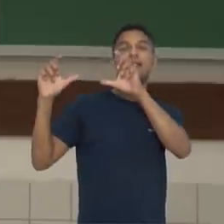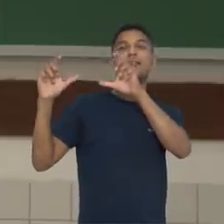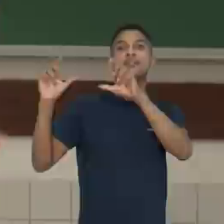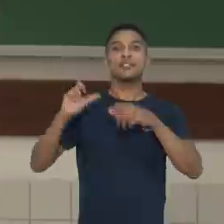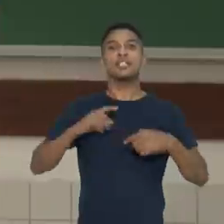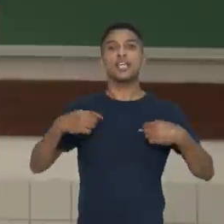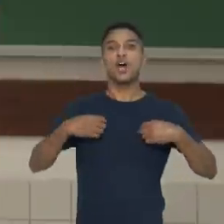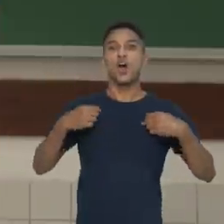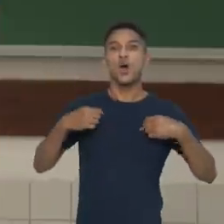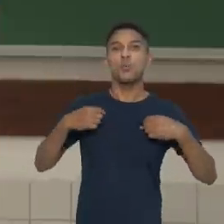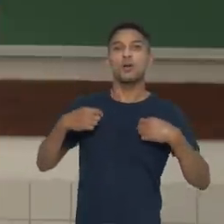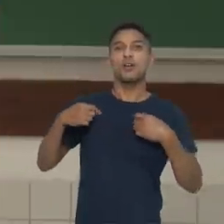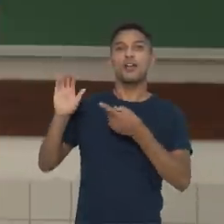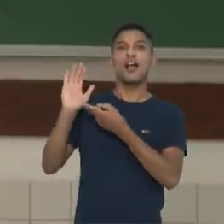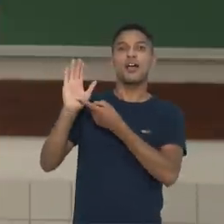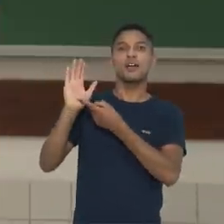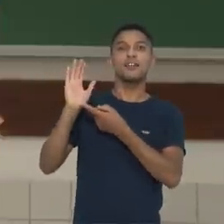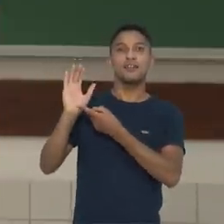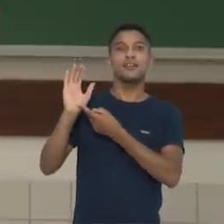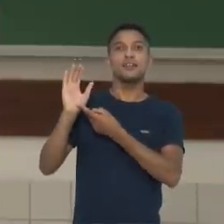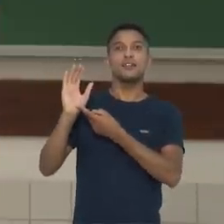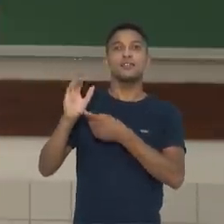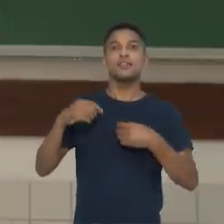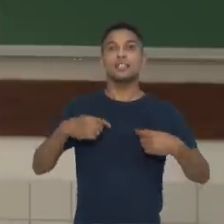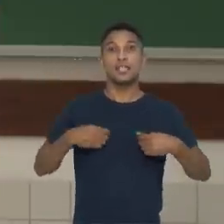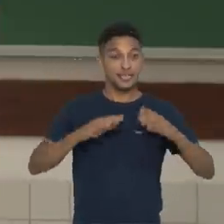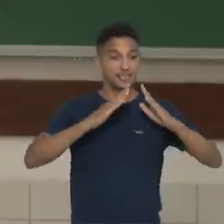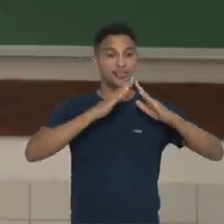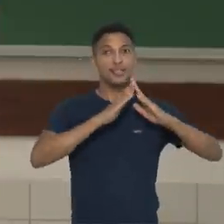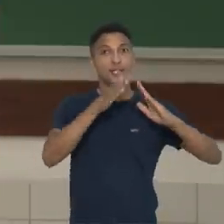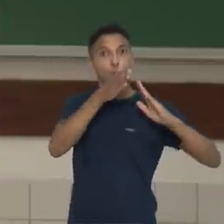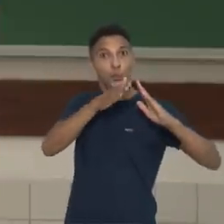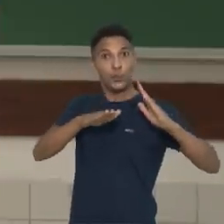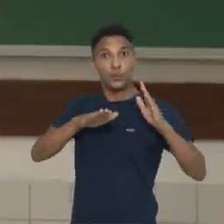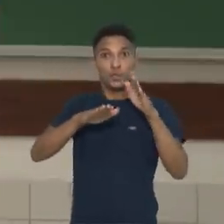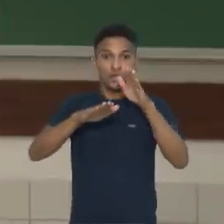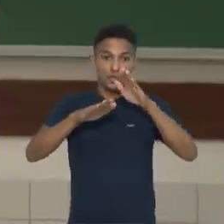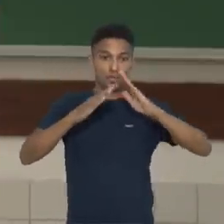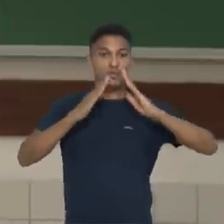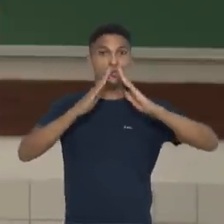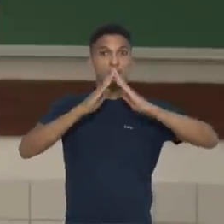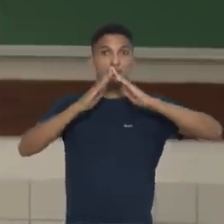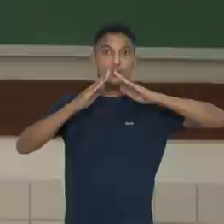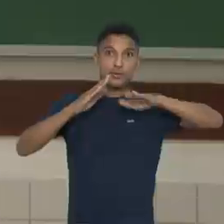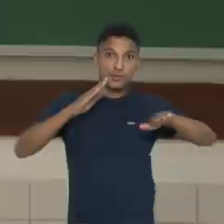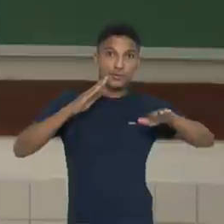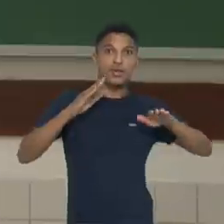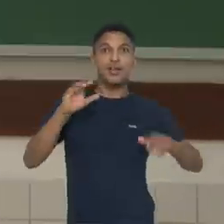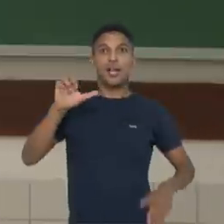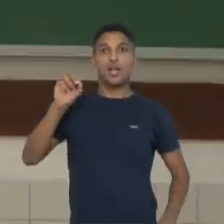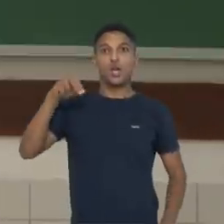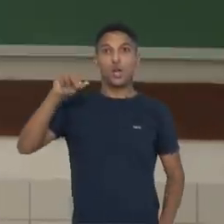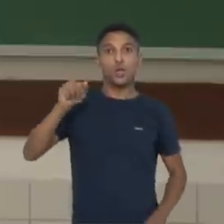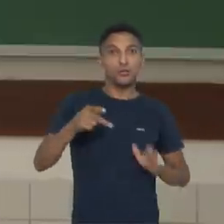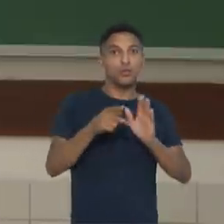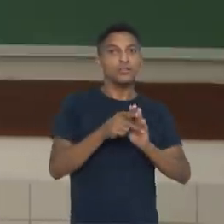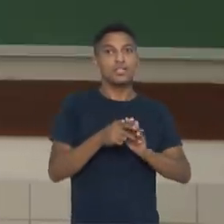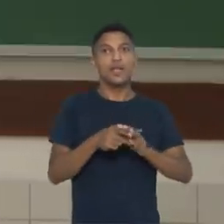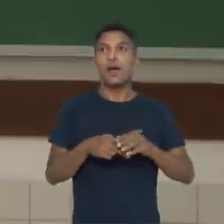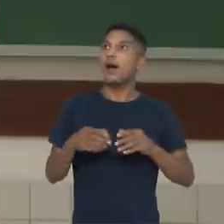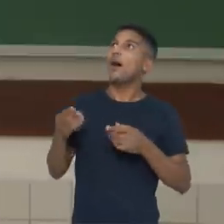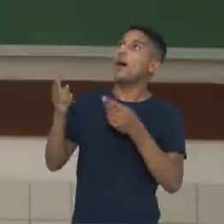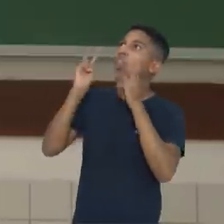figurinos, adereços, né? Lona de circo, para a gente conhecer e estudar um pouquinho, né? Não perder, tá ali